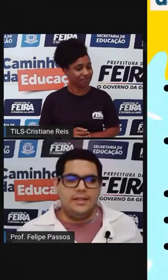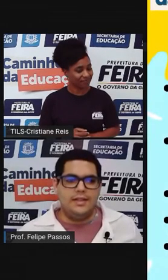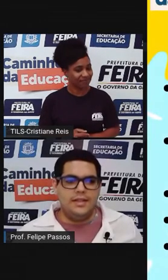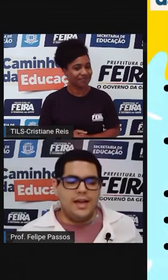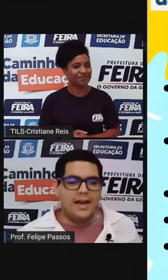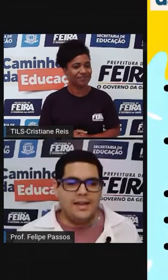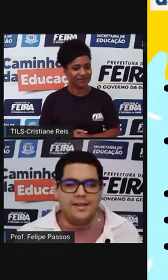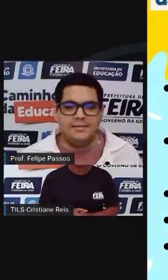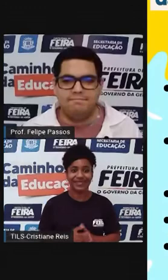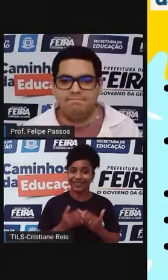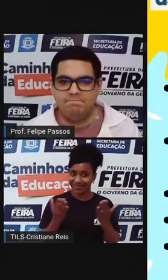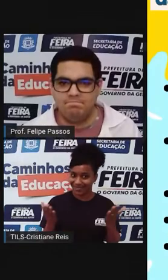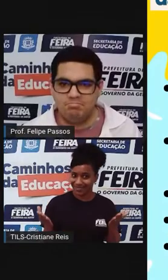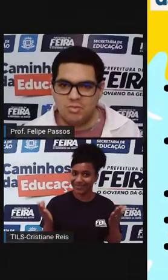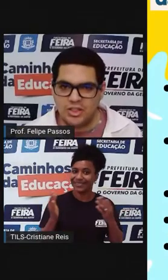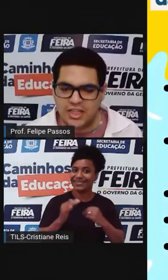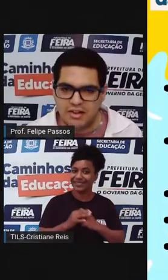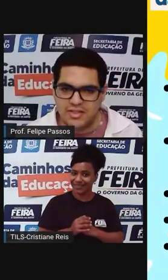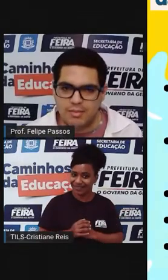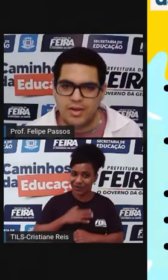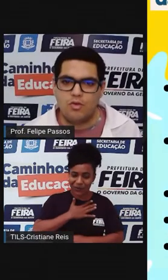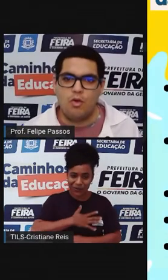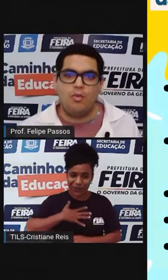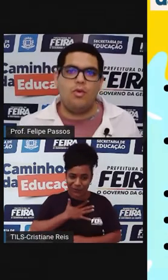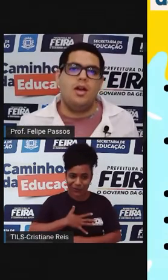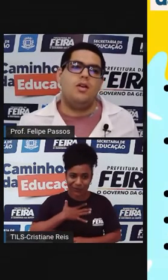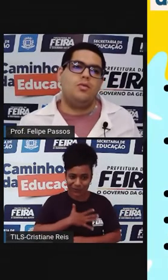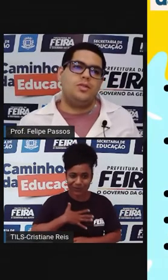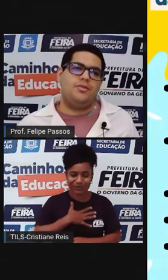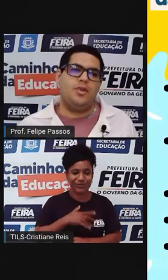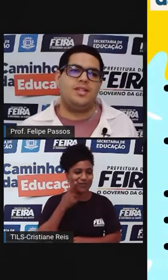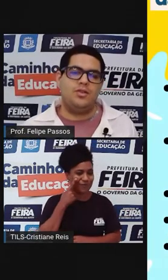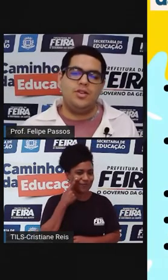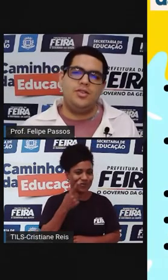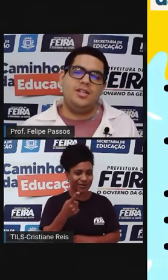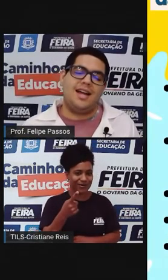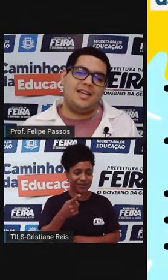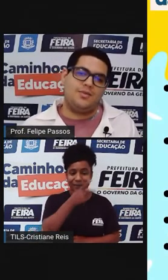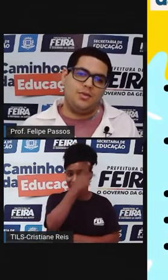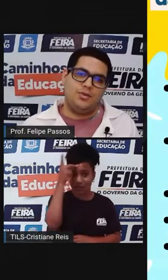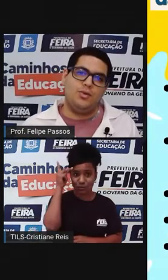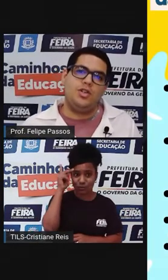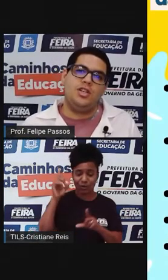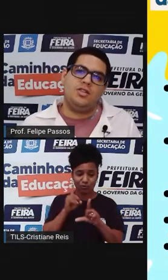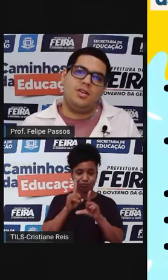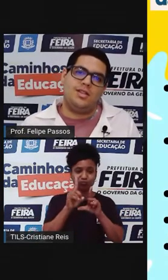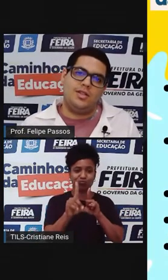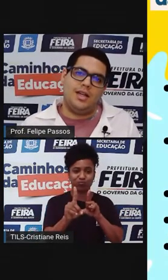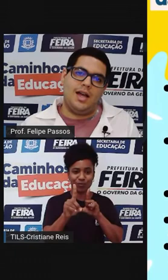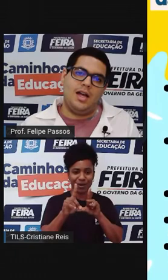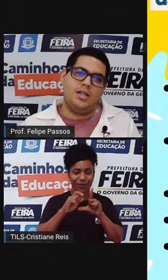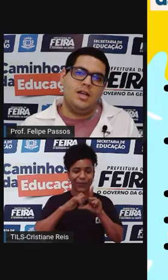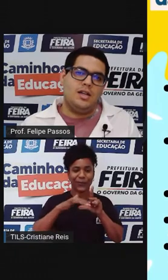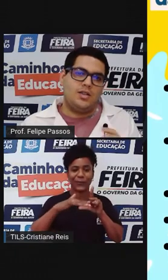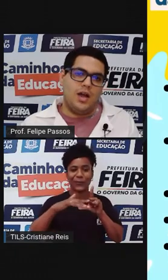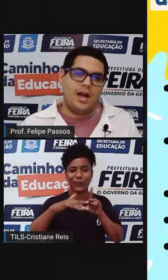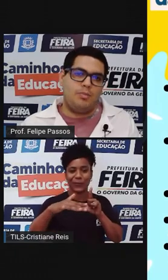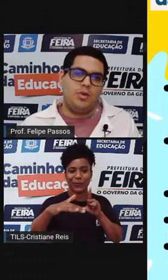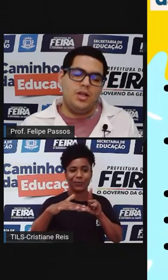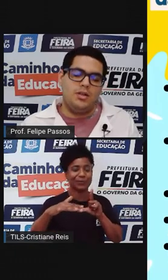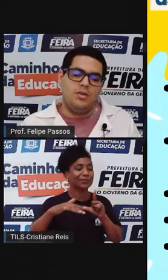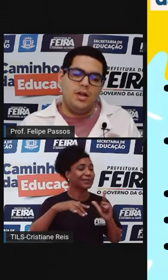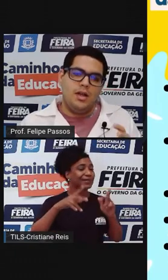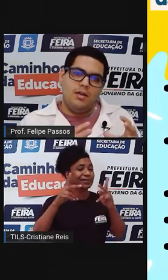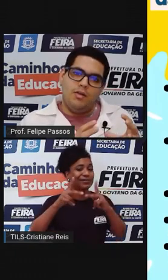E aí, gostaram de saber como os influenciadores digitais foram surgindo na sociedade? Só